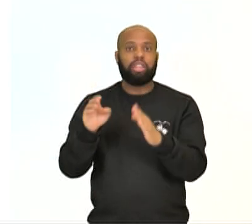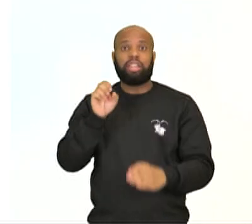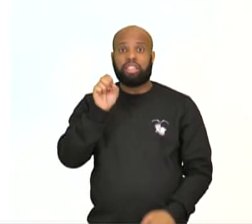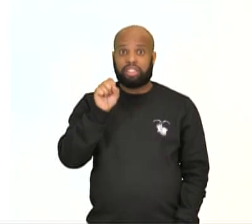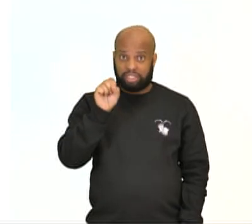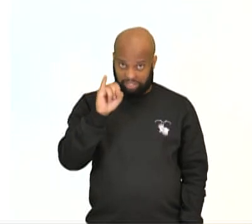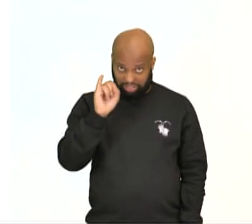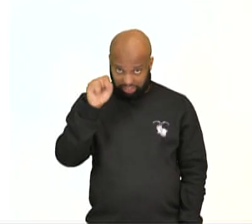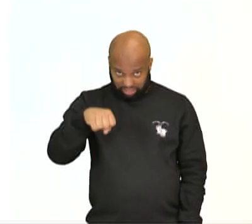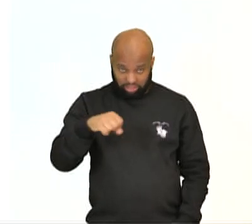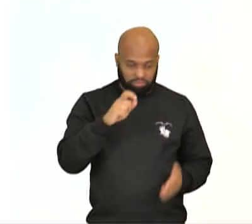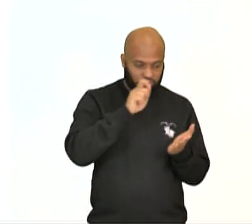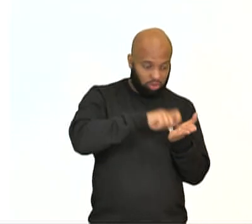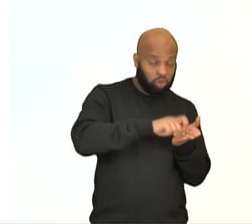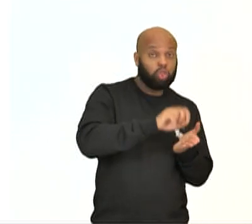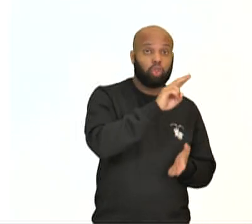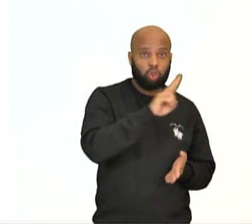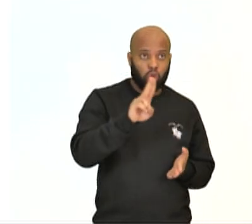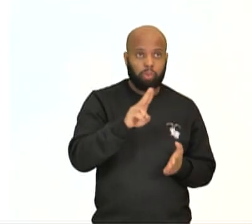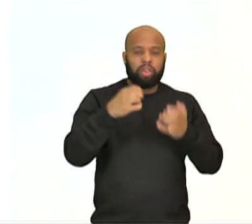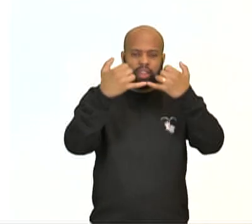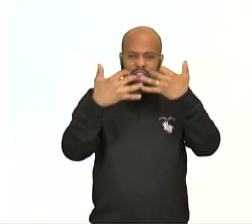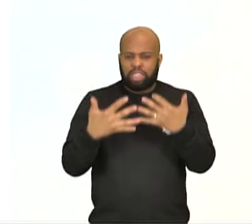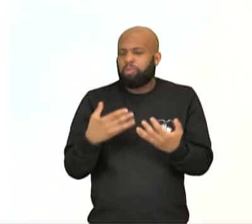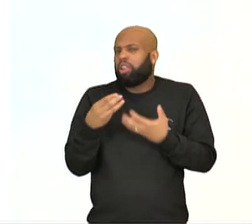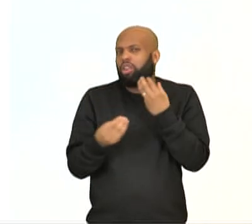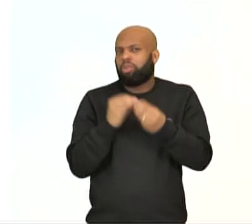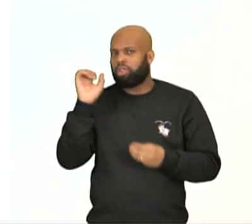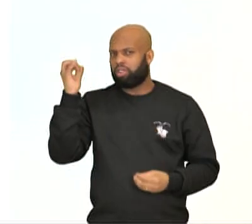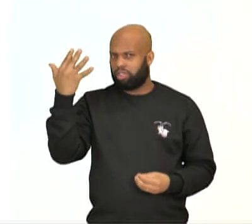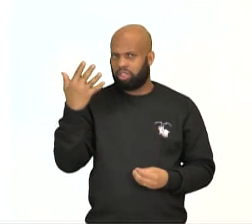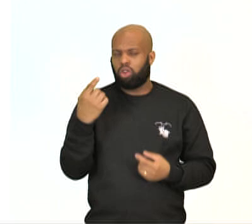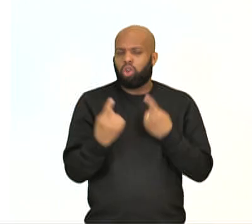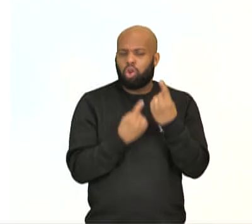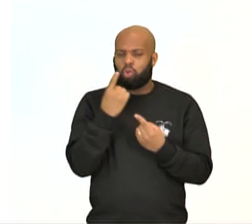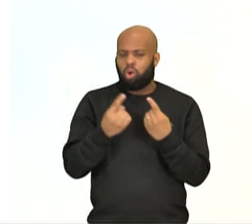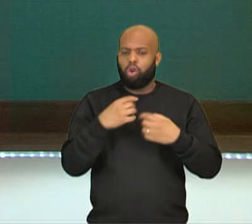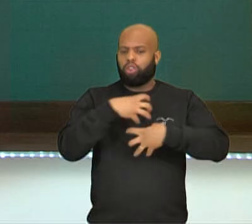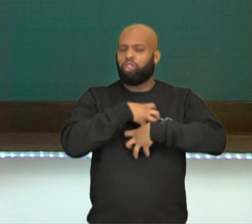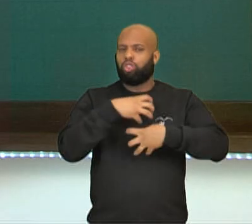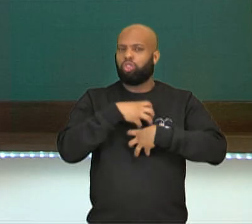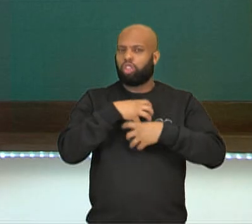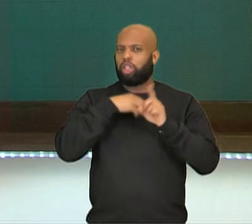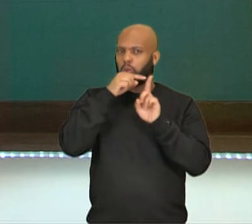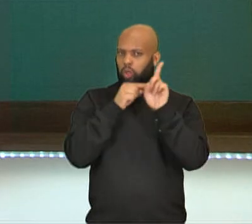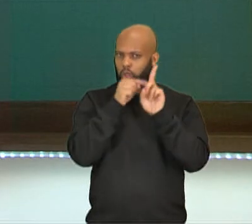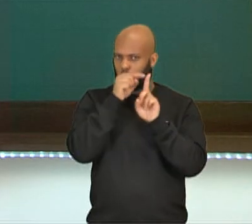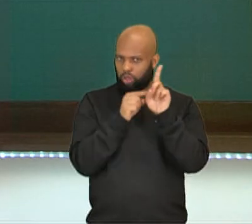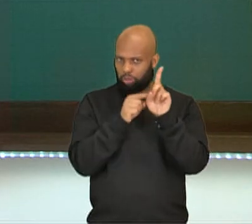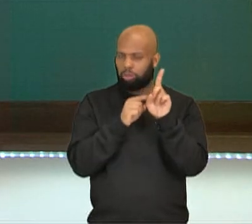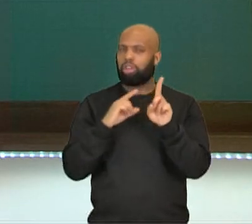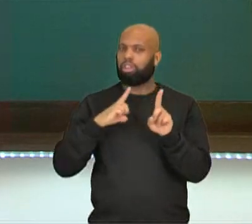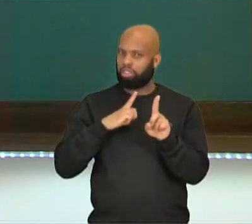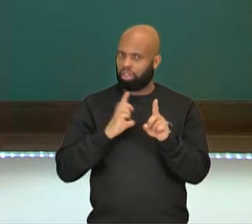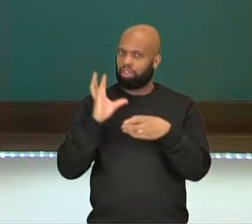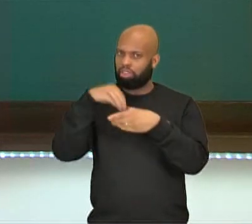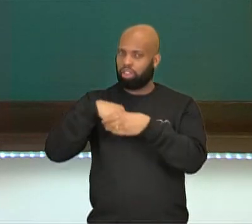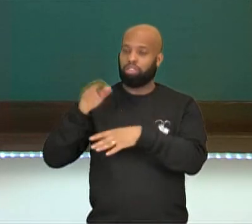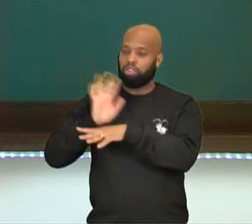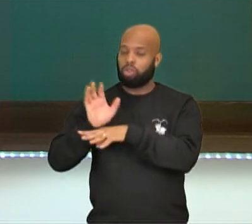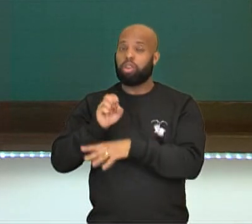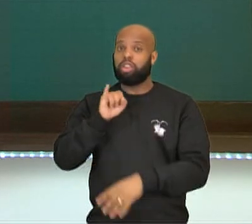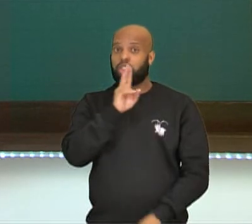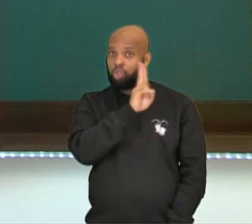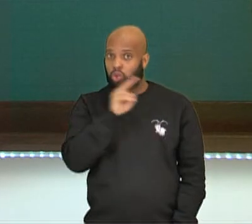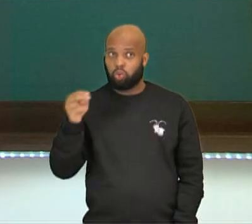coloque o nome desse filme e comente um trecho escrevendo qual que é o estilo em que ele se refere. Se você